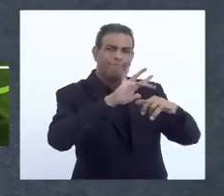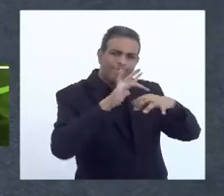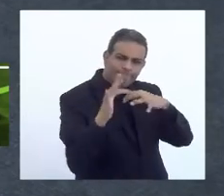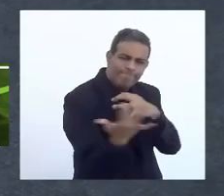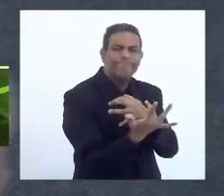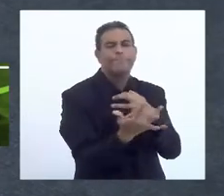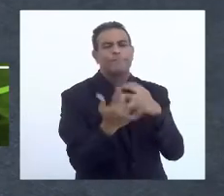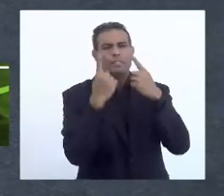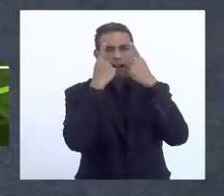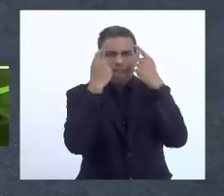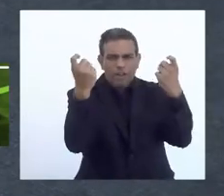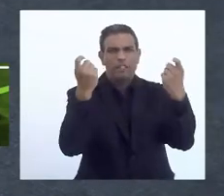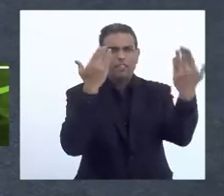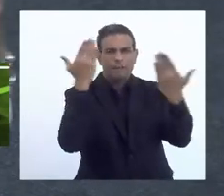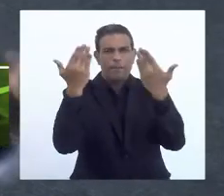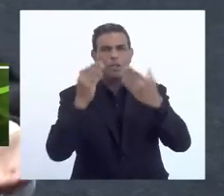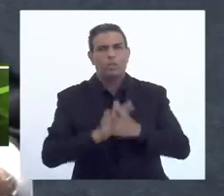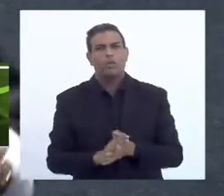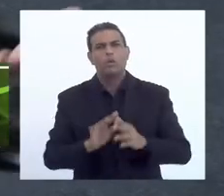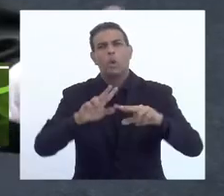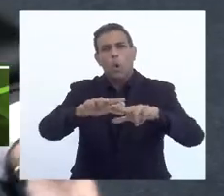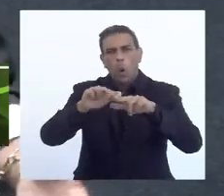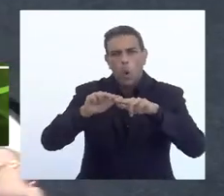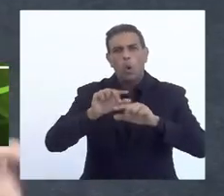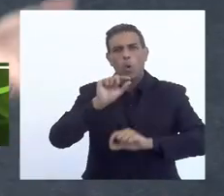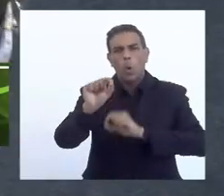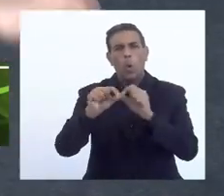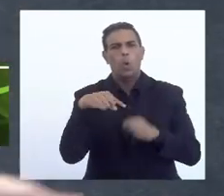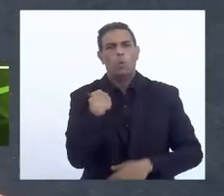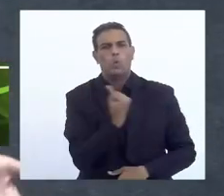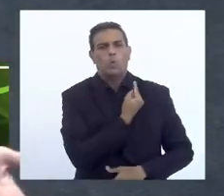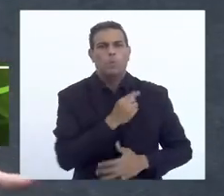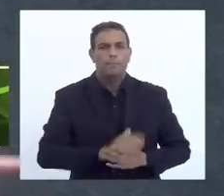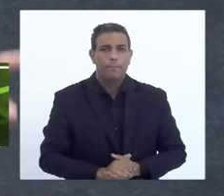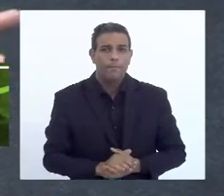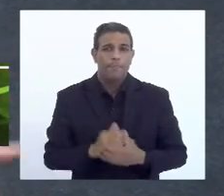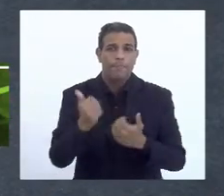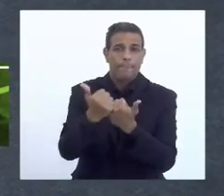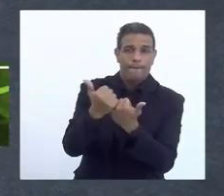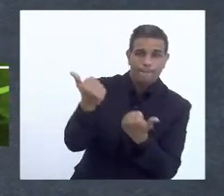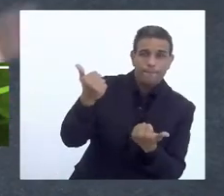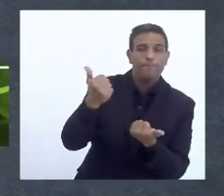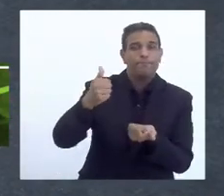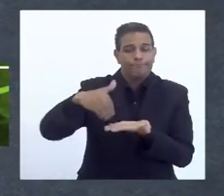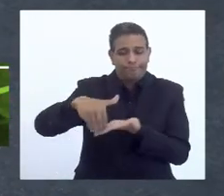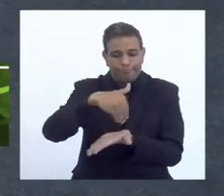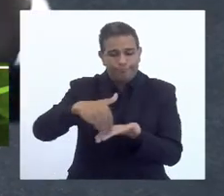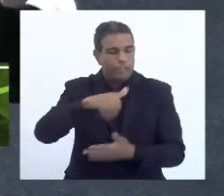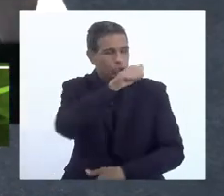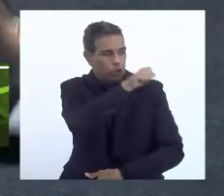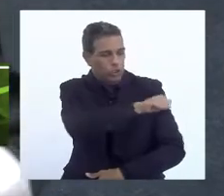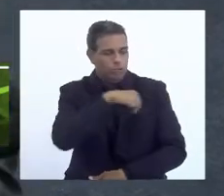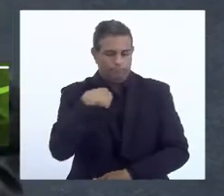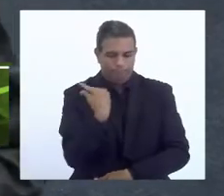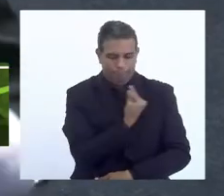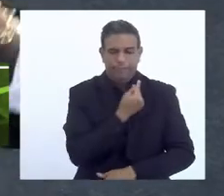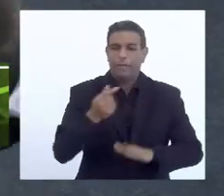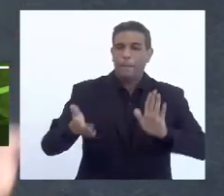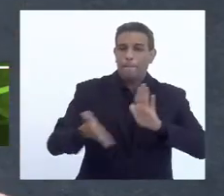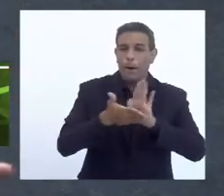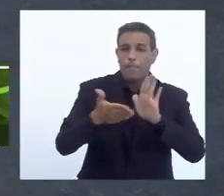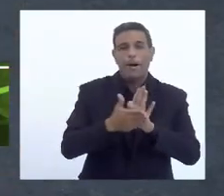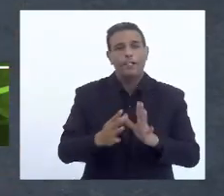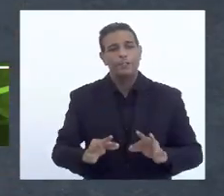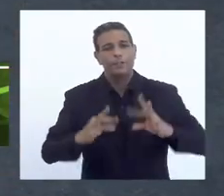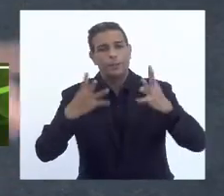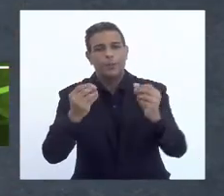violência moral e a psicológica. Com isso, eu quero dizer, enquanto subsecretária do Estado, estou irmanada com todas vocês, com